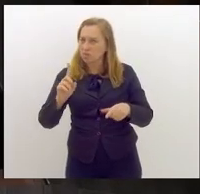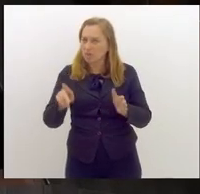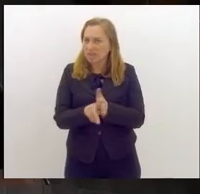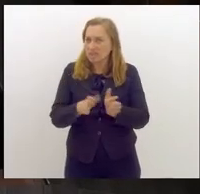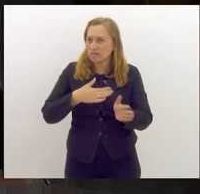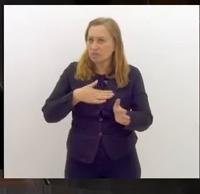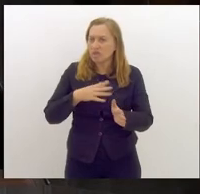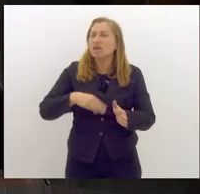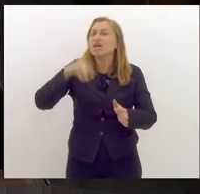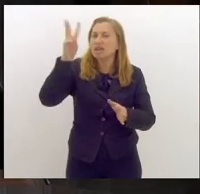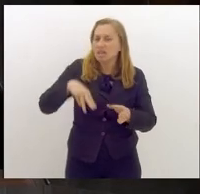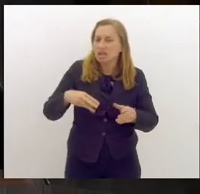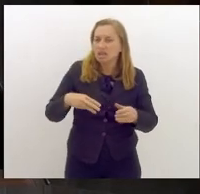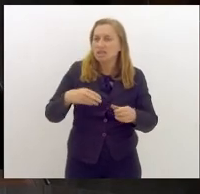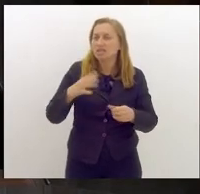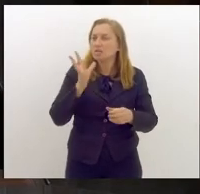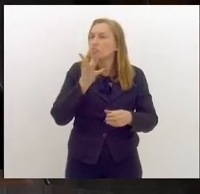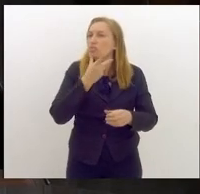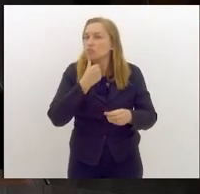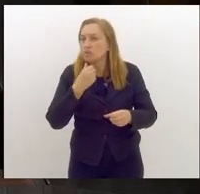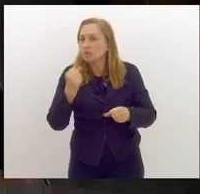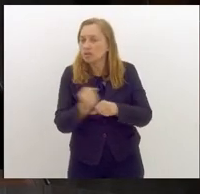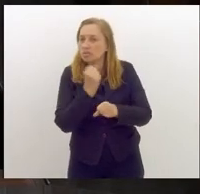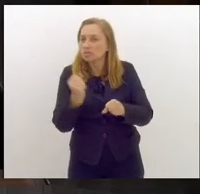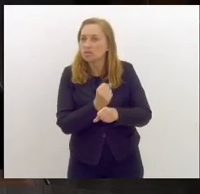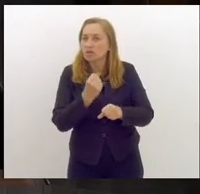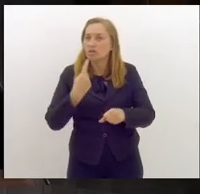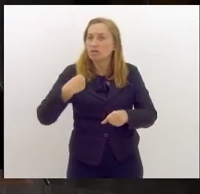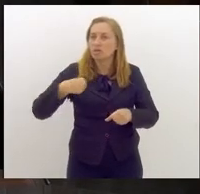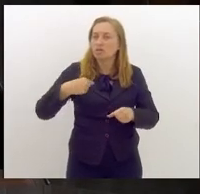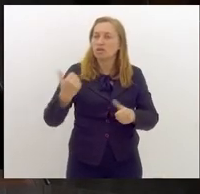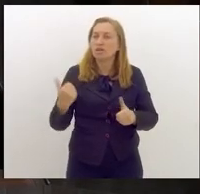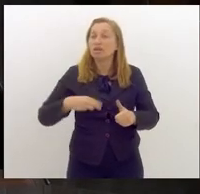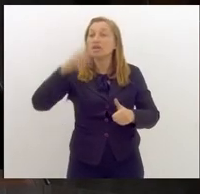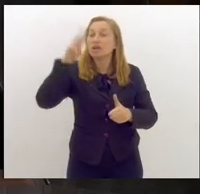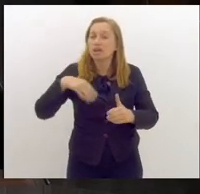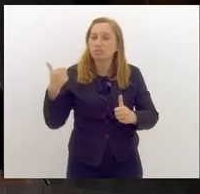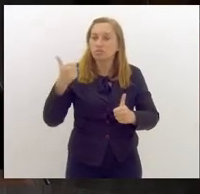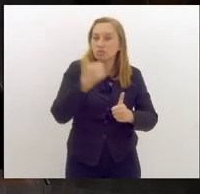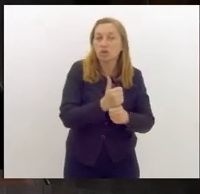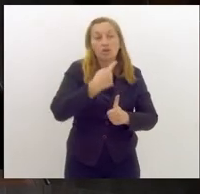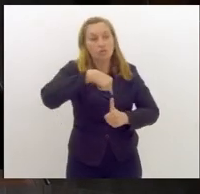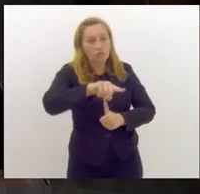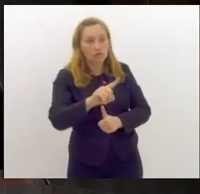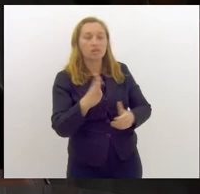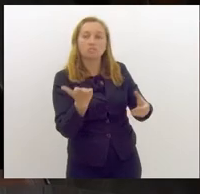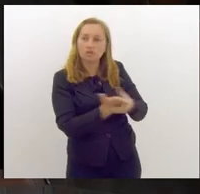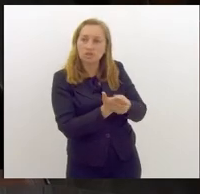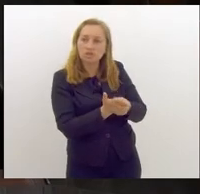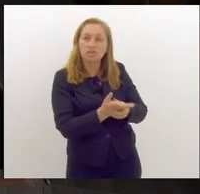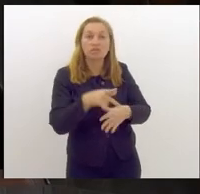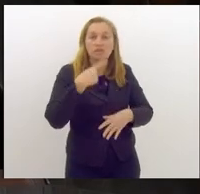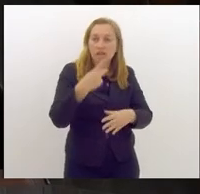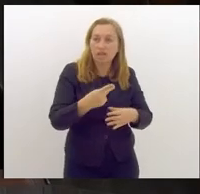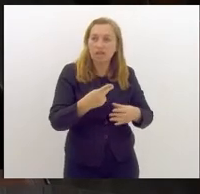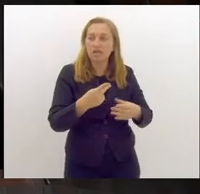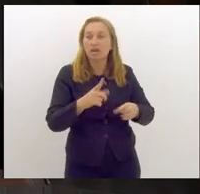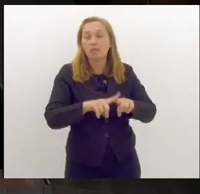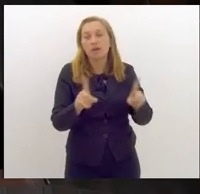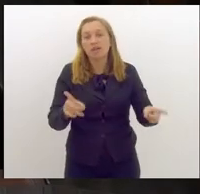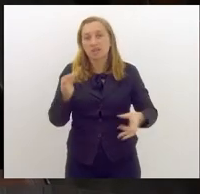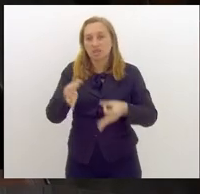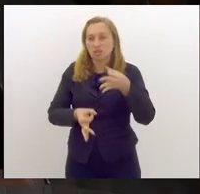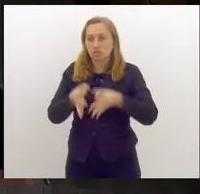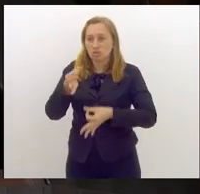o meu sensor fui ao processo falei coloquei mas a juíza